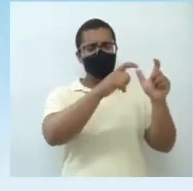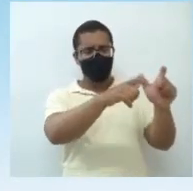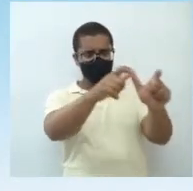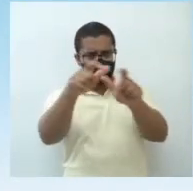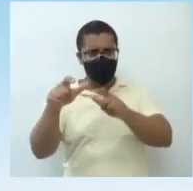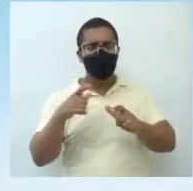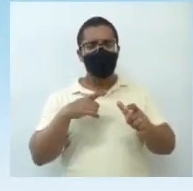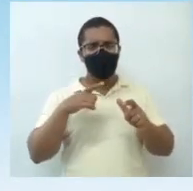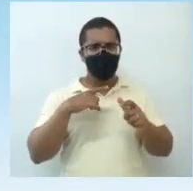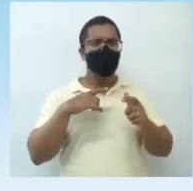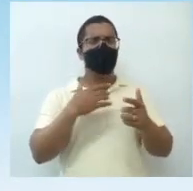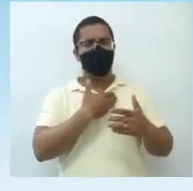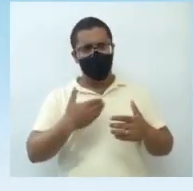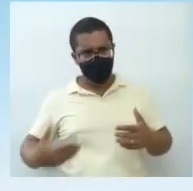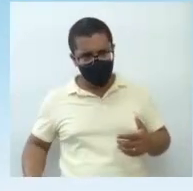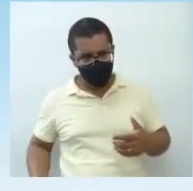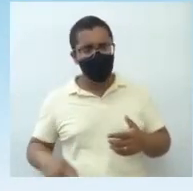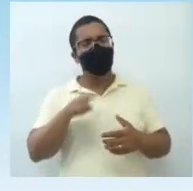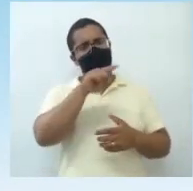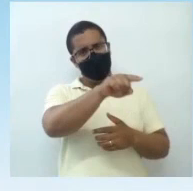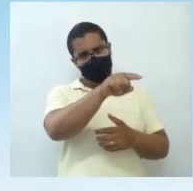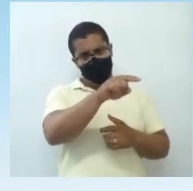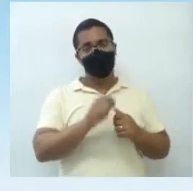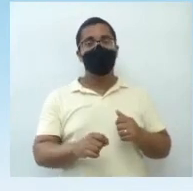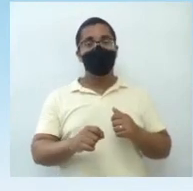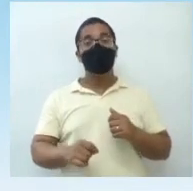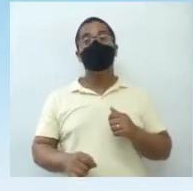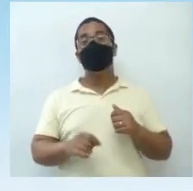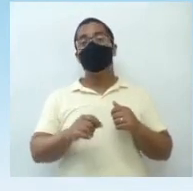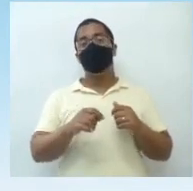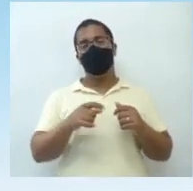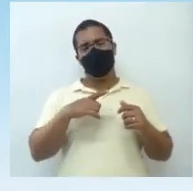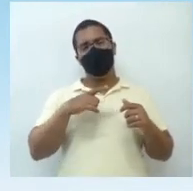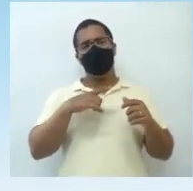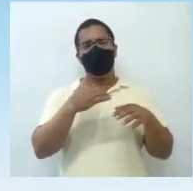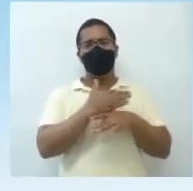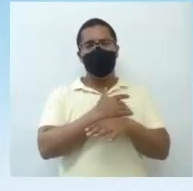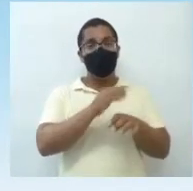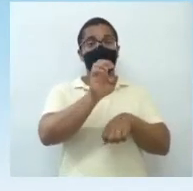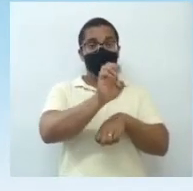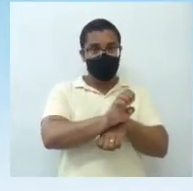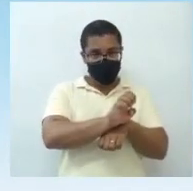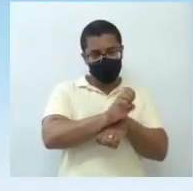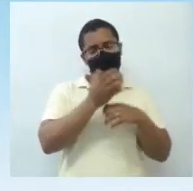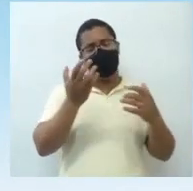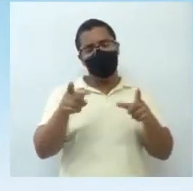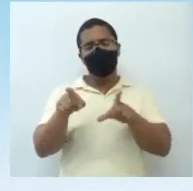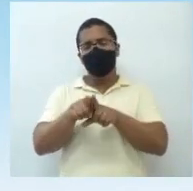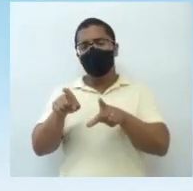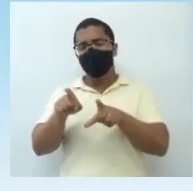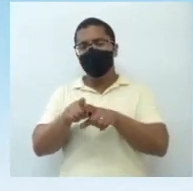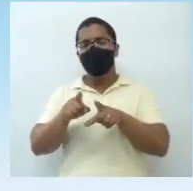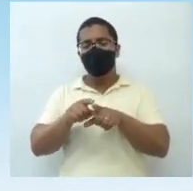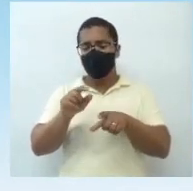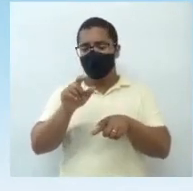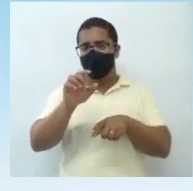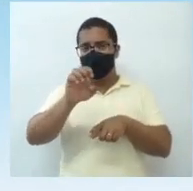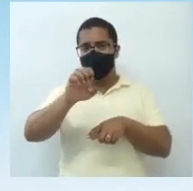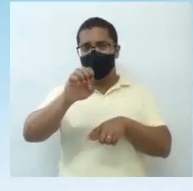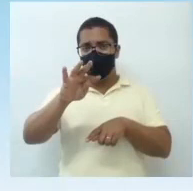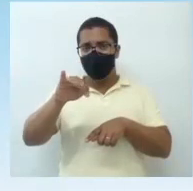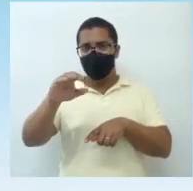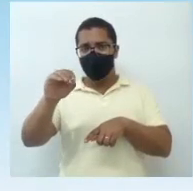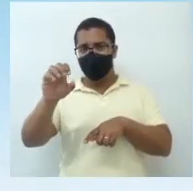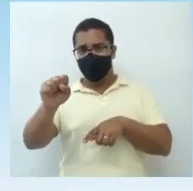partilham as autoridades o governo as ordens etc e que eram as cidades-estados e também você tem a palavra é psicose